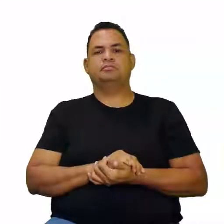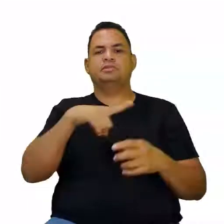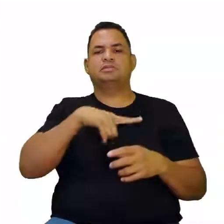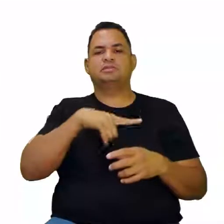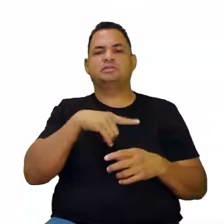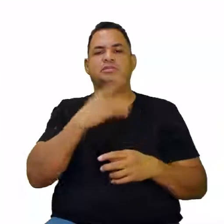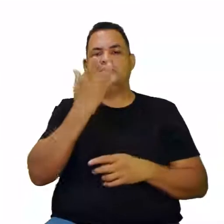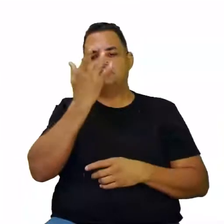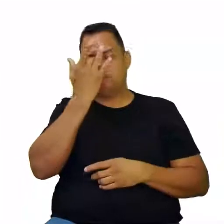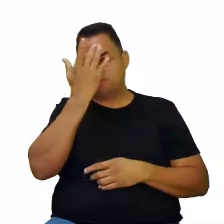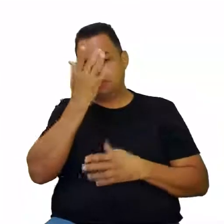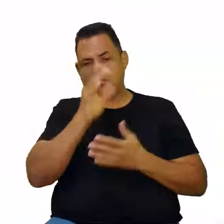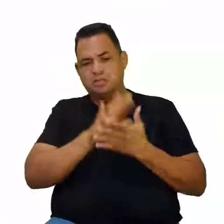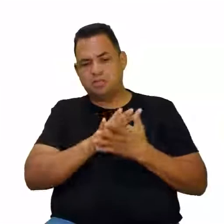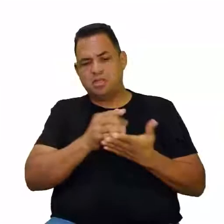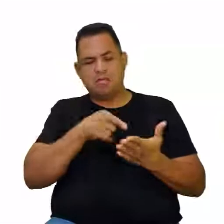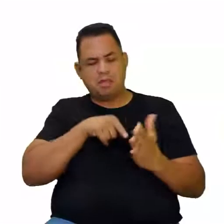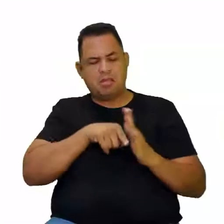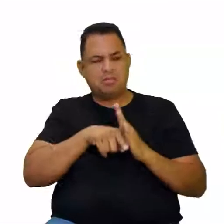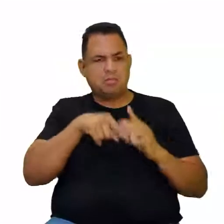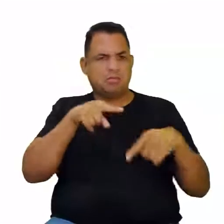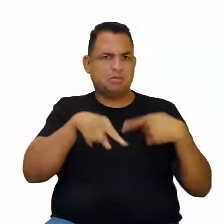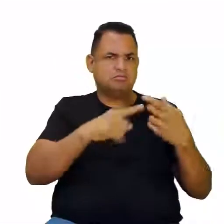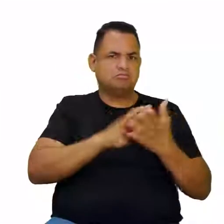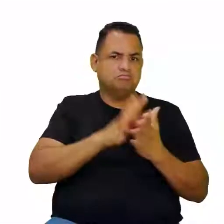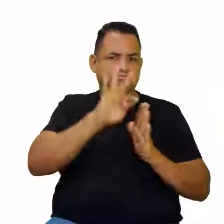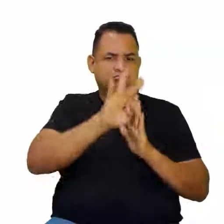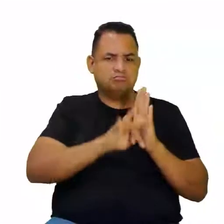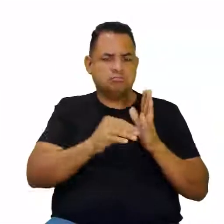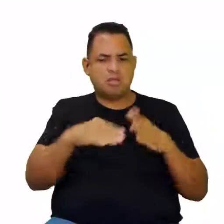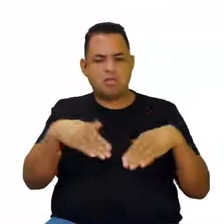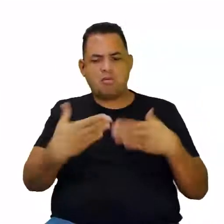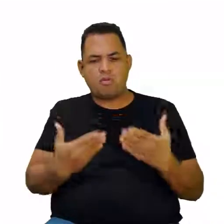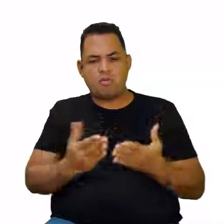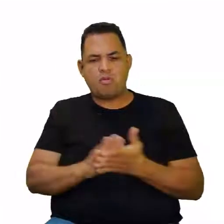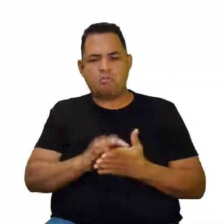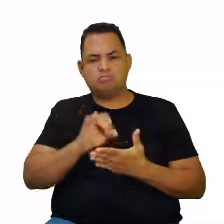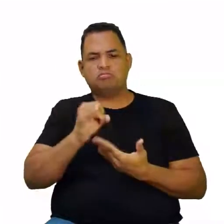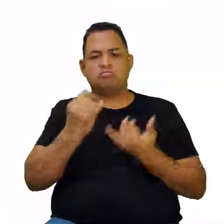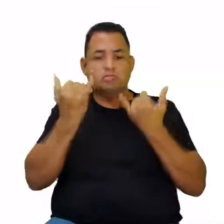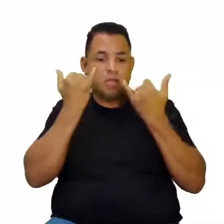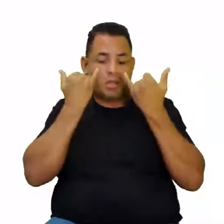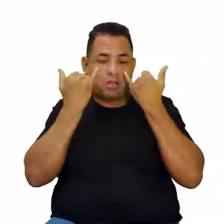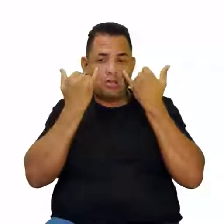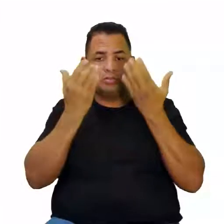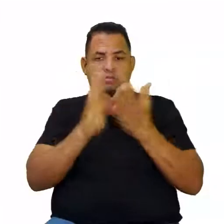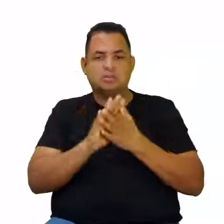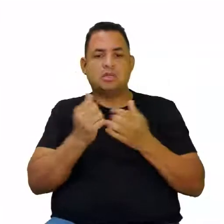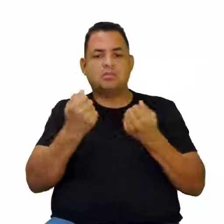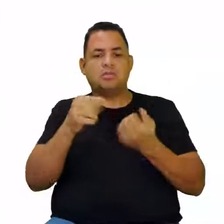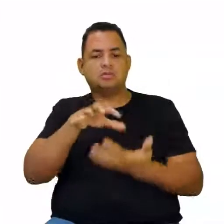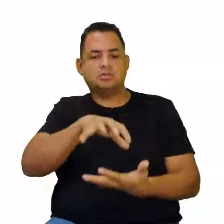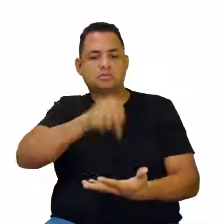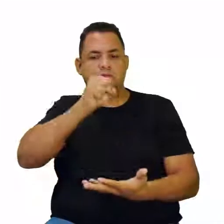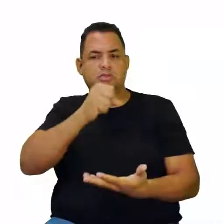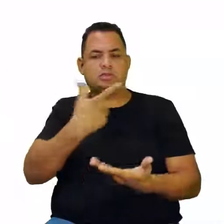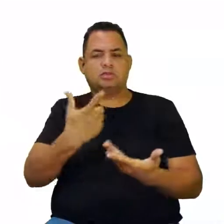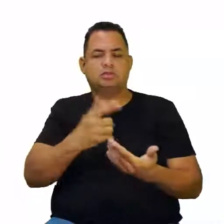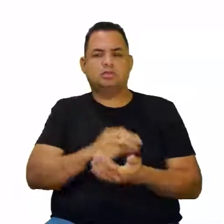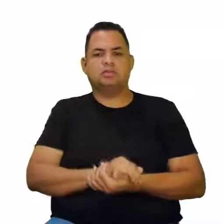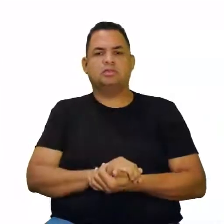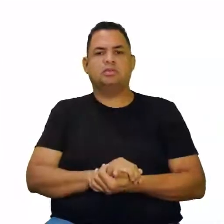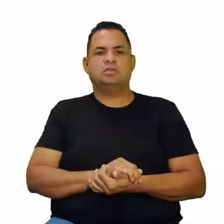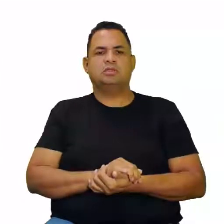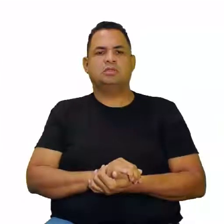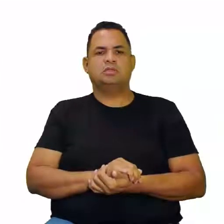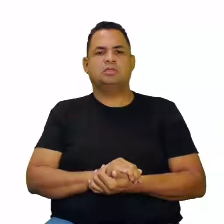pergunta primeiro e depois ir para o texto para observar quais são as informações que dali eu posso retirar. Então, a